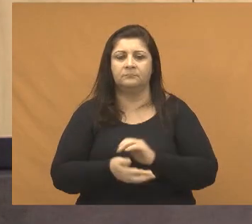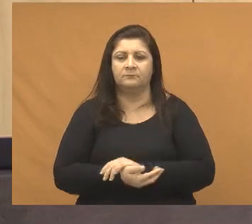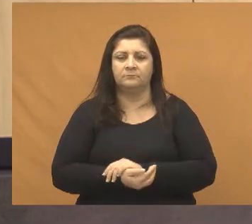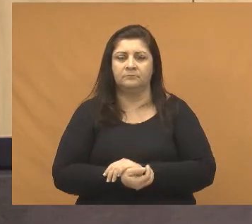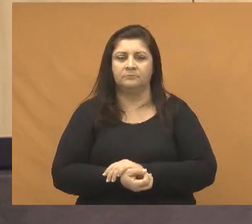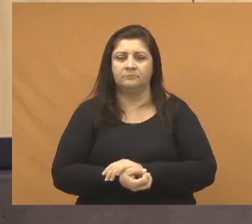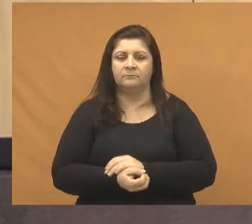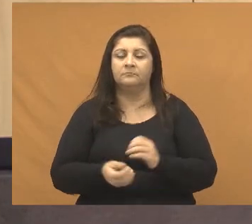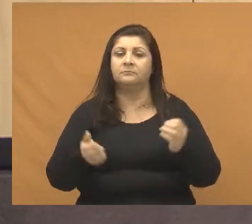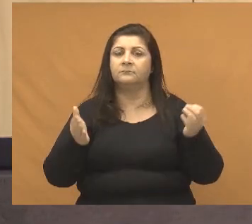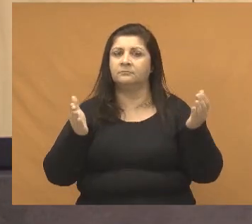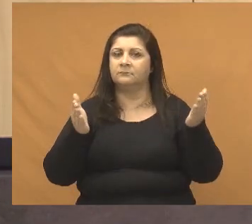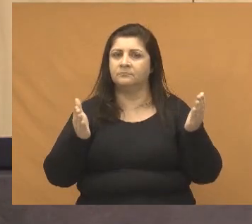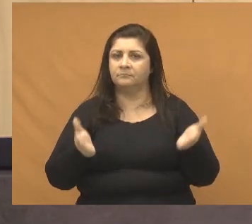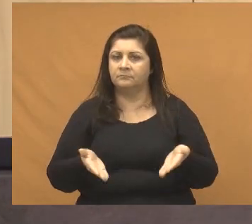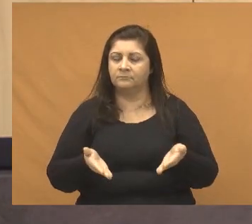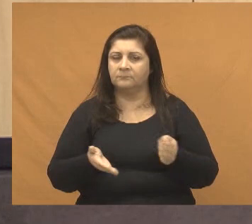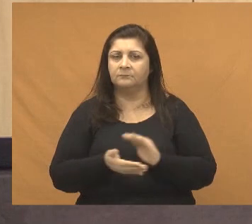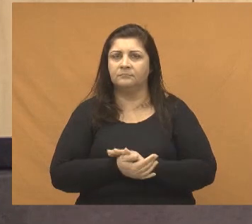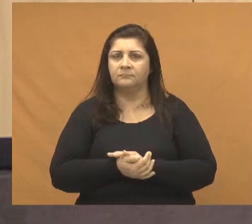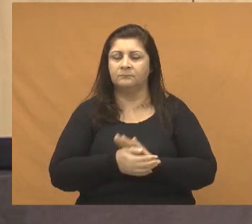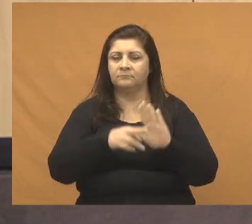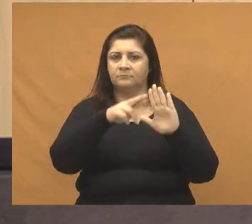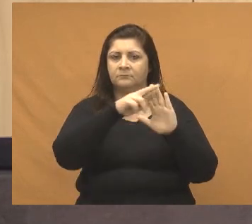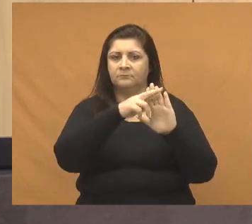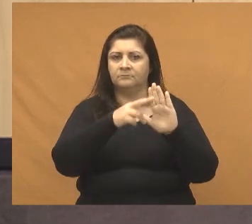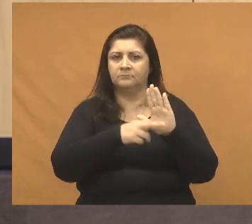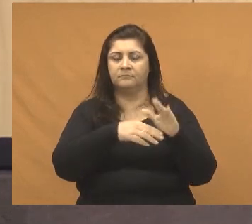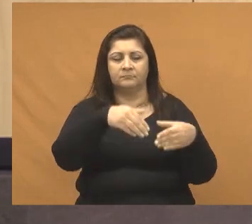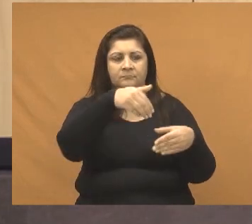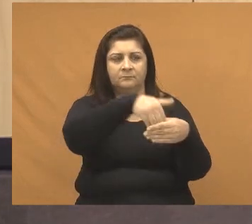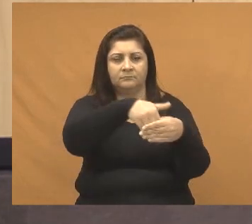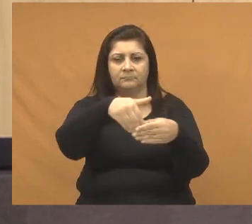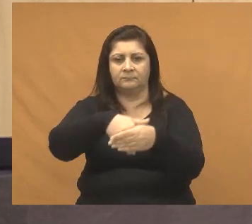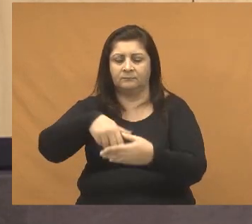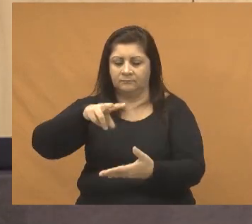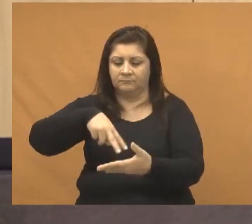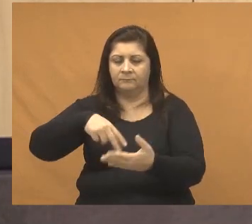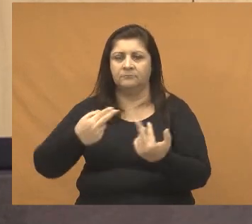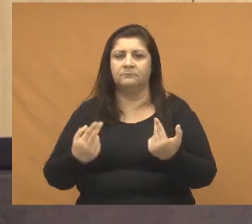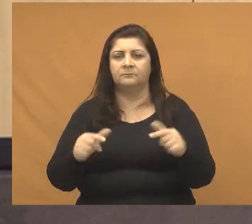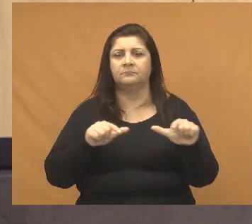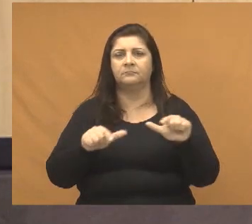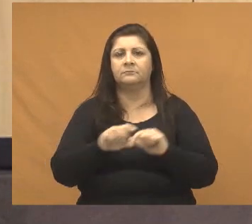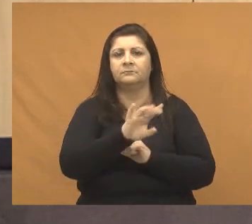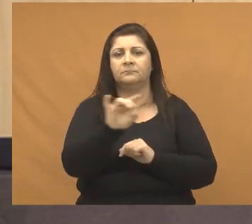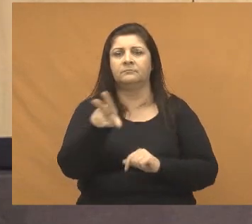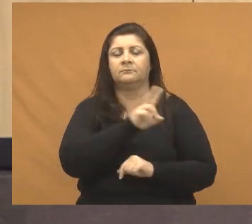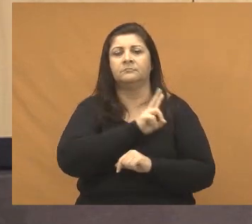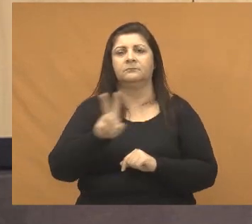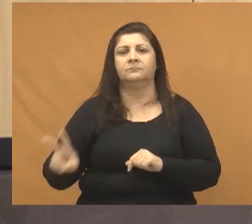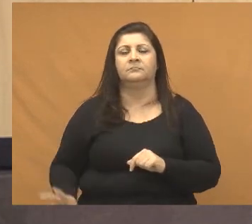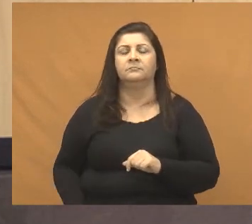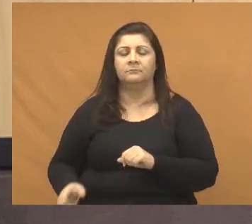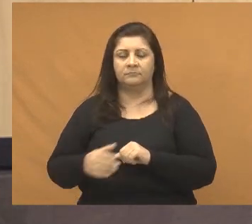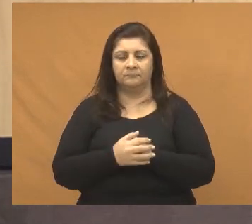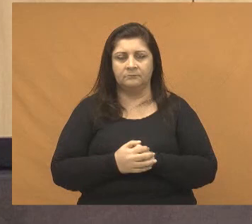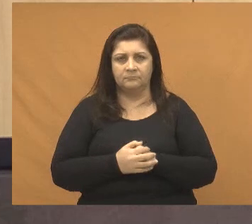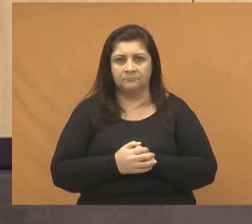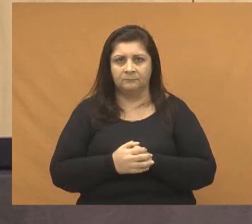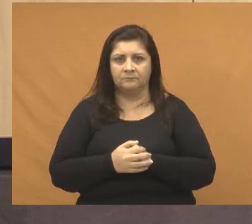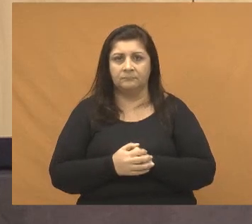Nesse instante, passaremos à fase da sessão ordinária, em que serão lidos e votados, conforme disciplinado, os expedientes dos